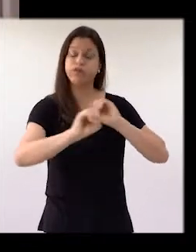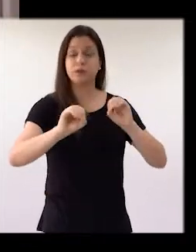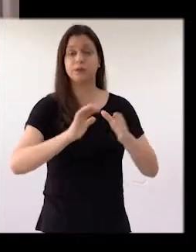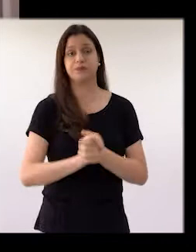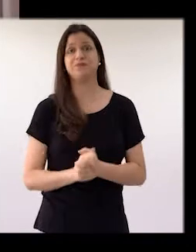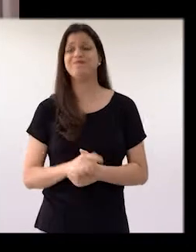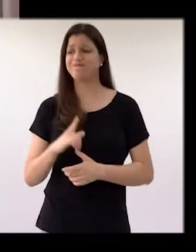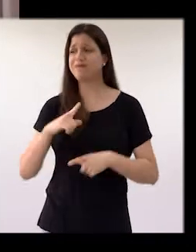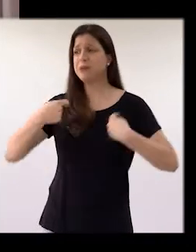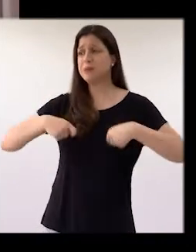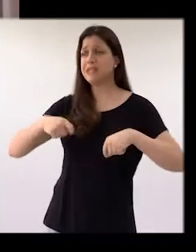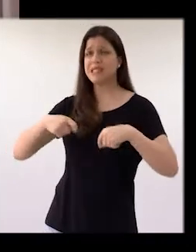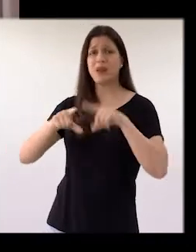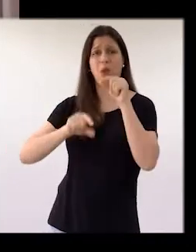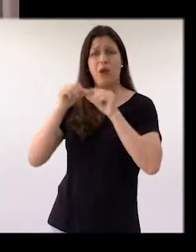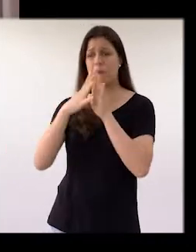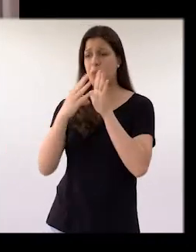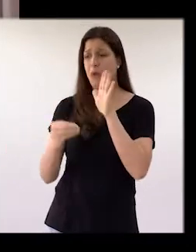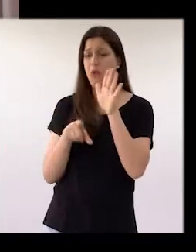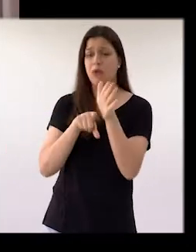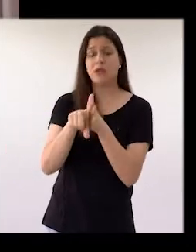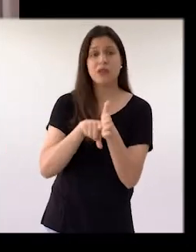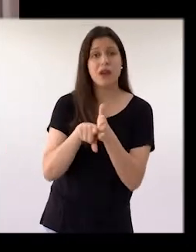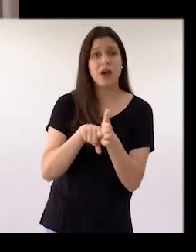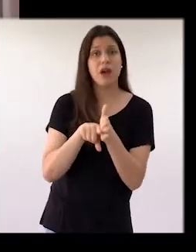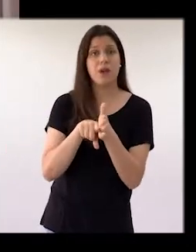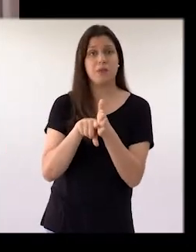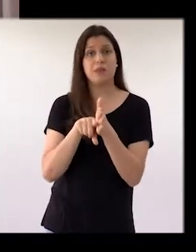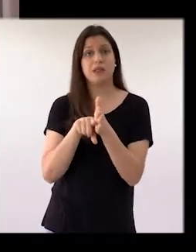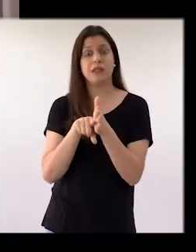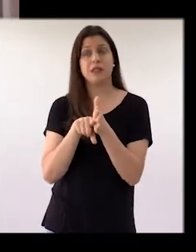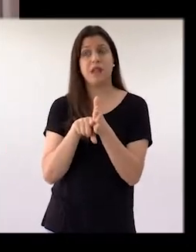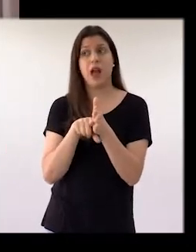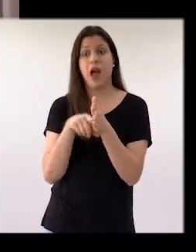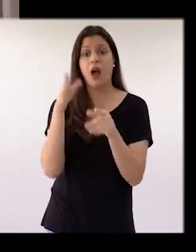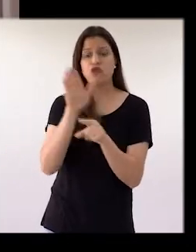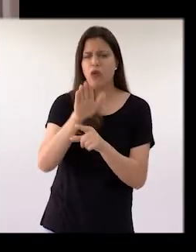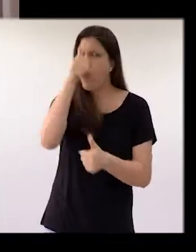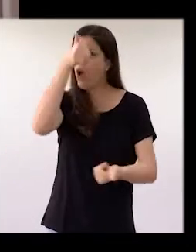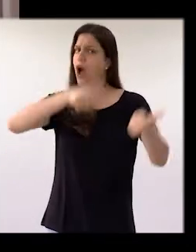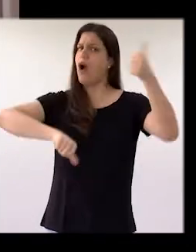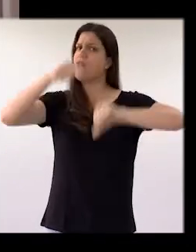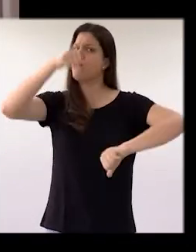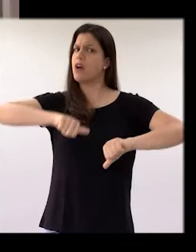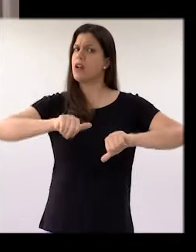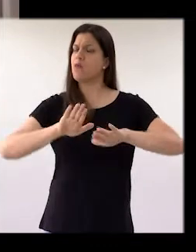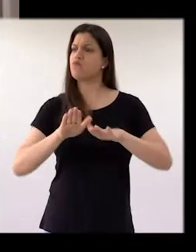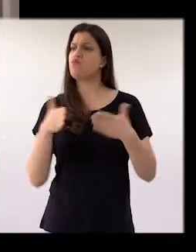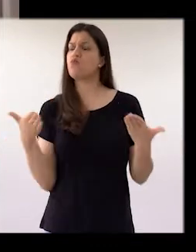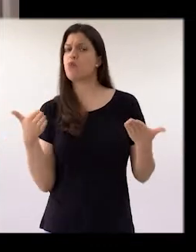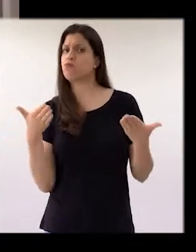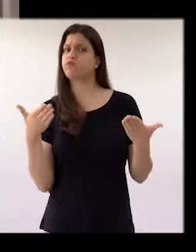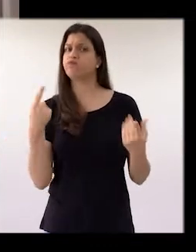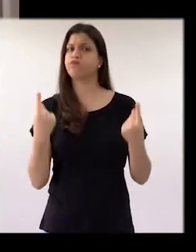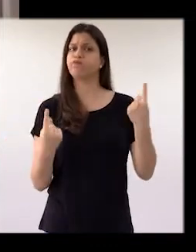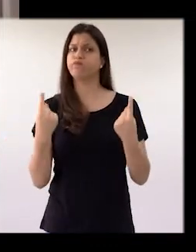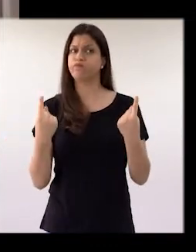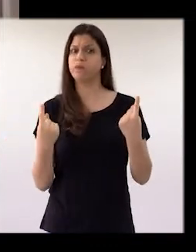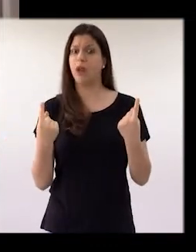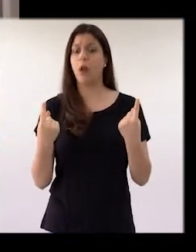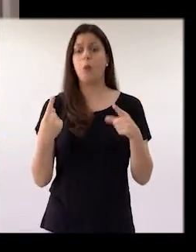das empresas, a gente possa ter modelos, né, e pesquisas que ajudem a poder analisar essas decisões,